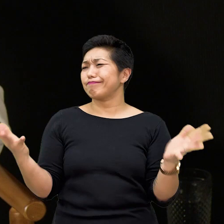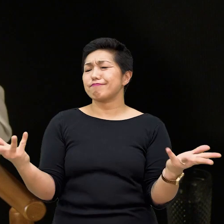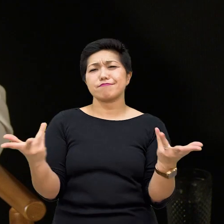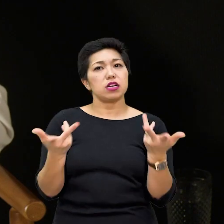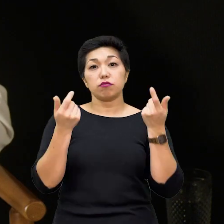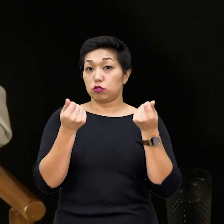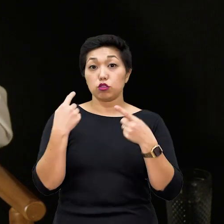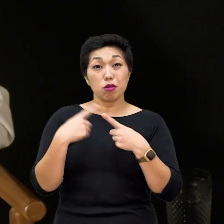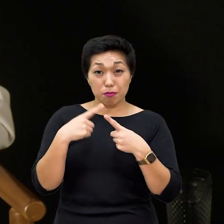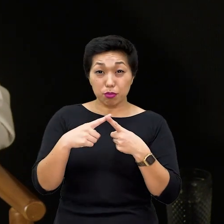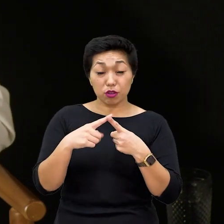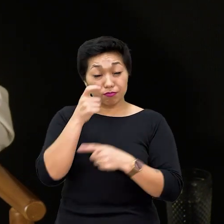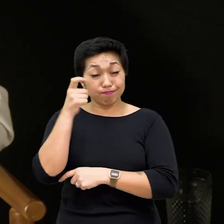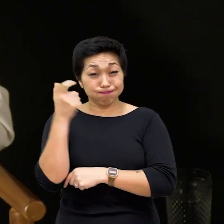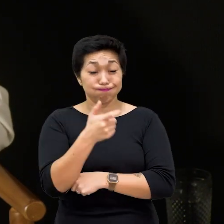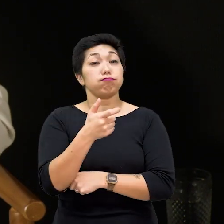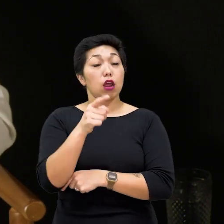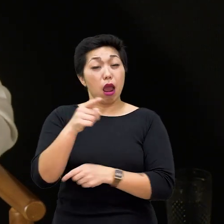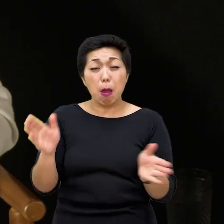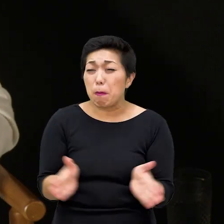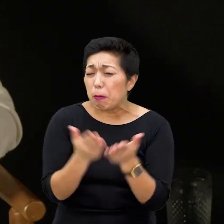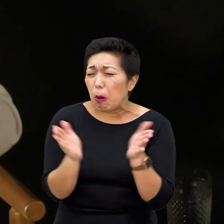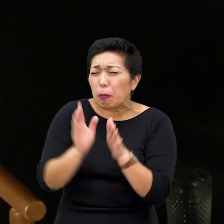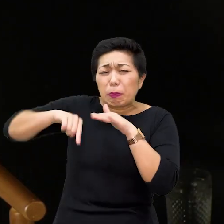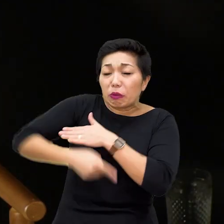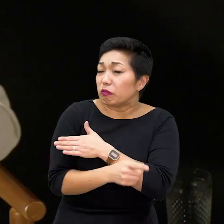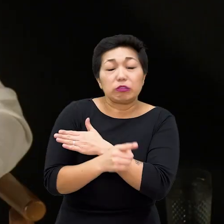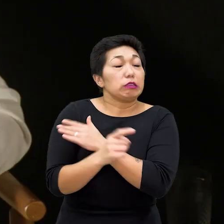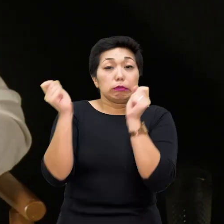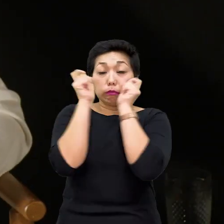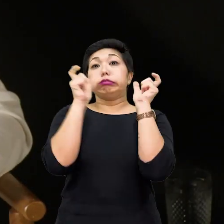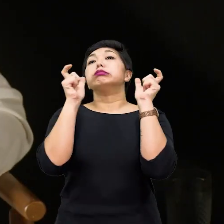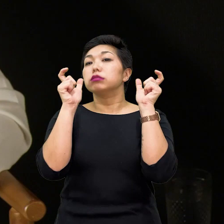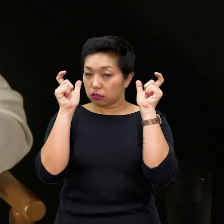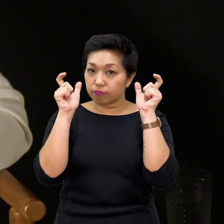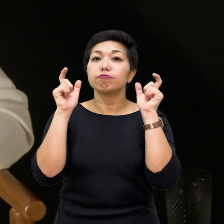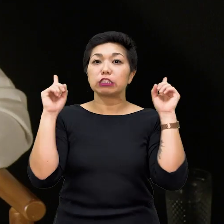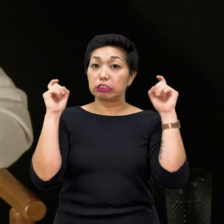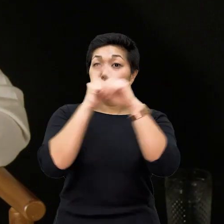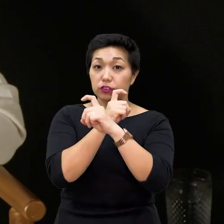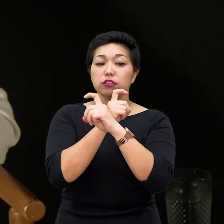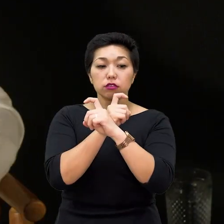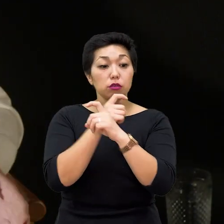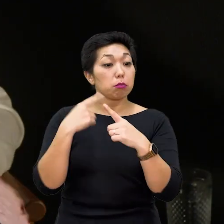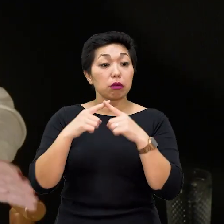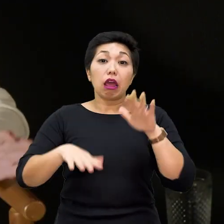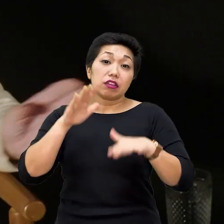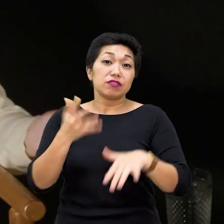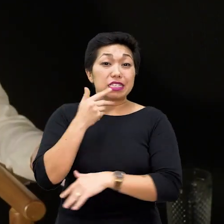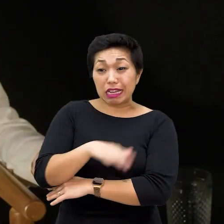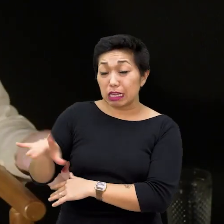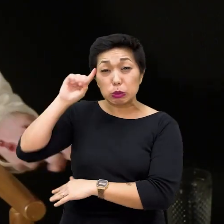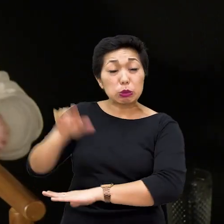incrível. A extrema pobreza é muito, muito assustadora. E as cenas são incríveis porque as pessoas passam o dia inteiro